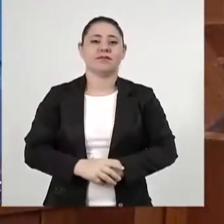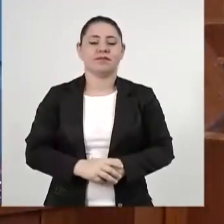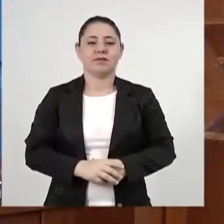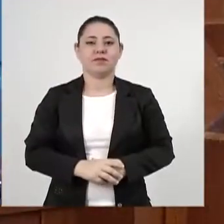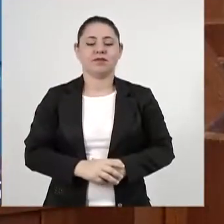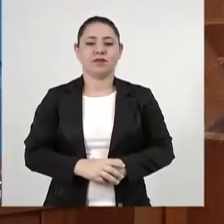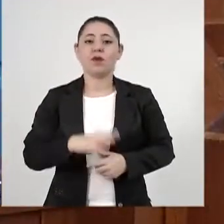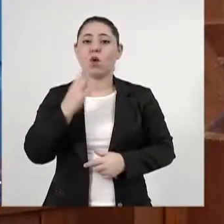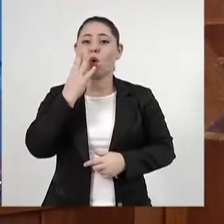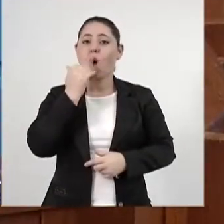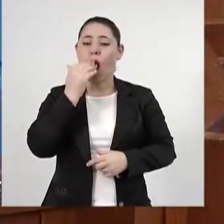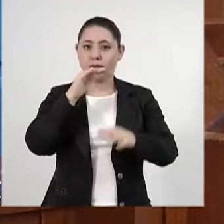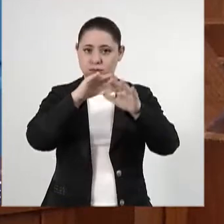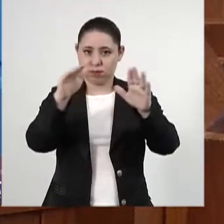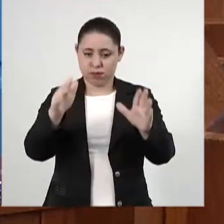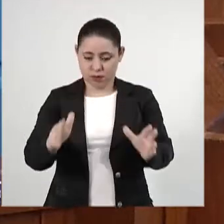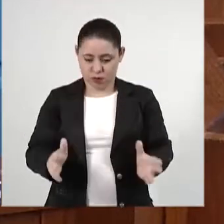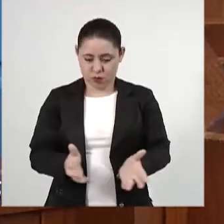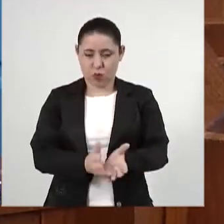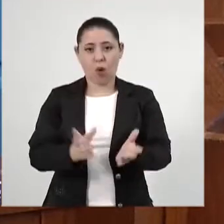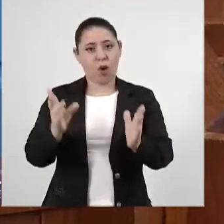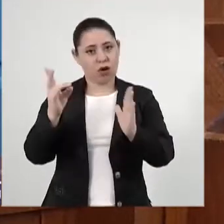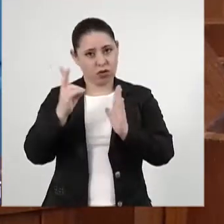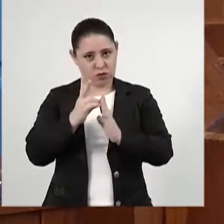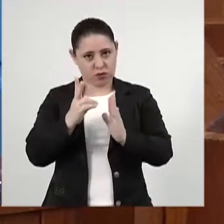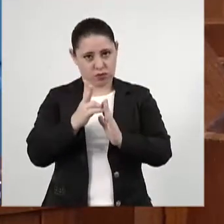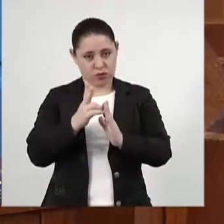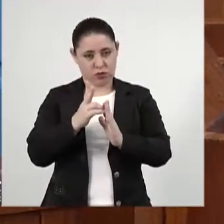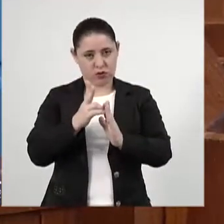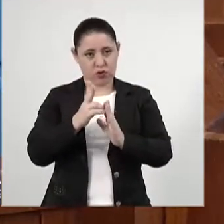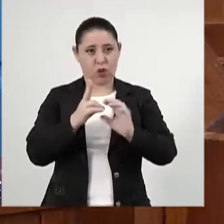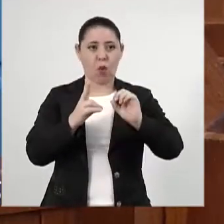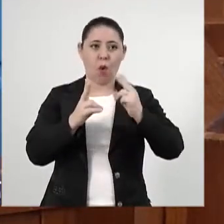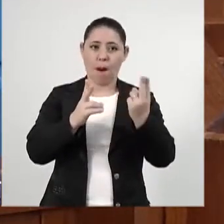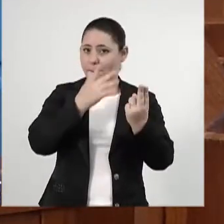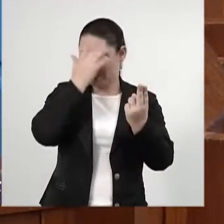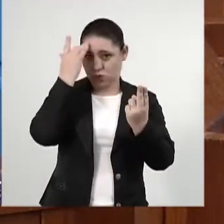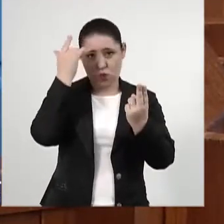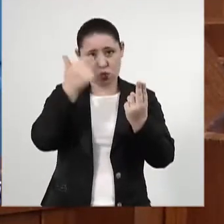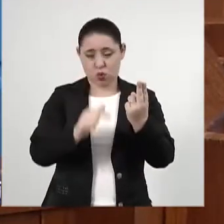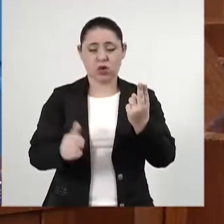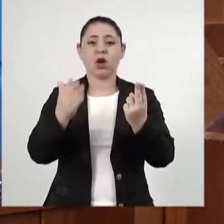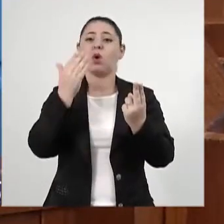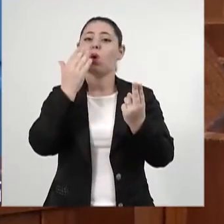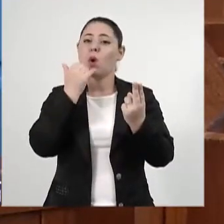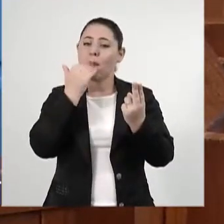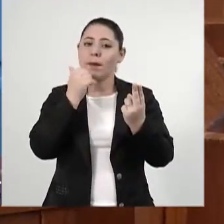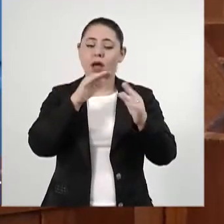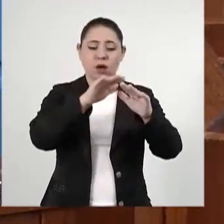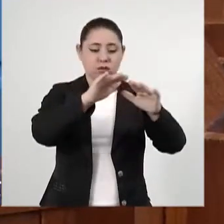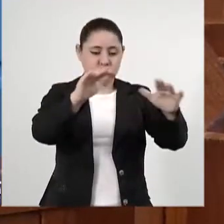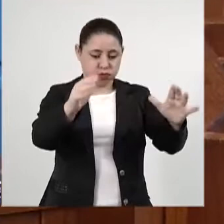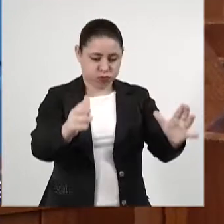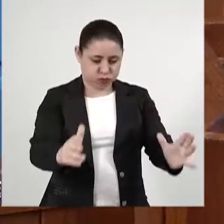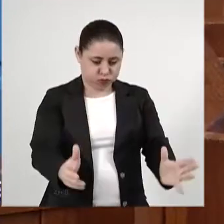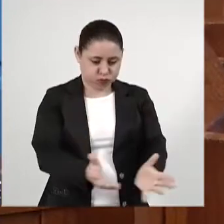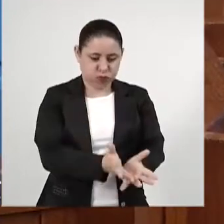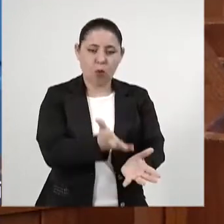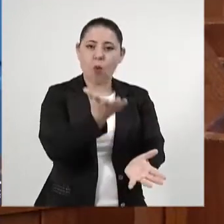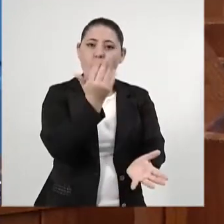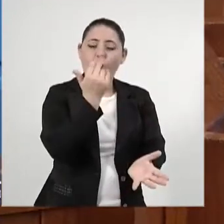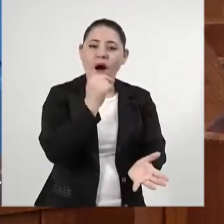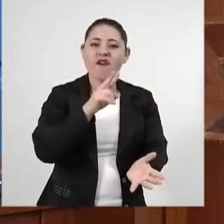o alimento ao índio, ou a quem não tem o que comer, igual as cestas básicas, igual